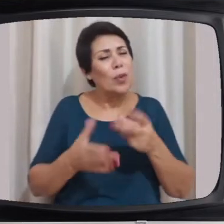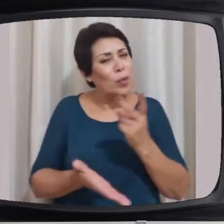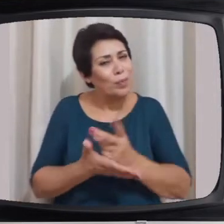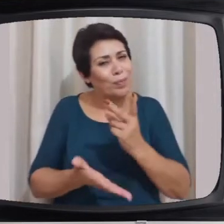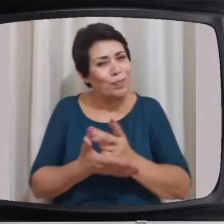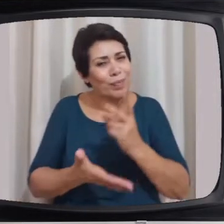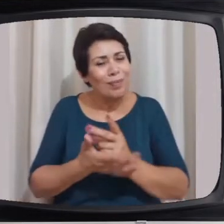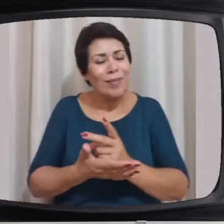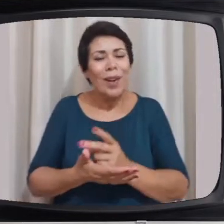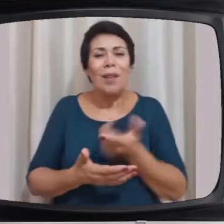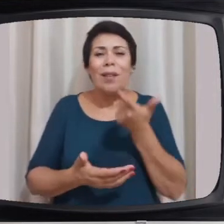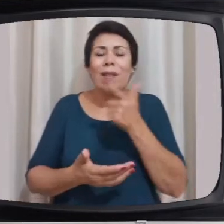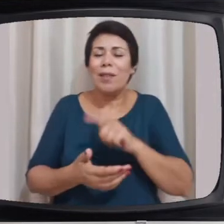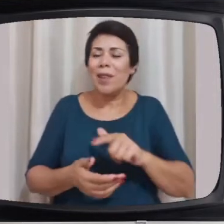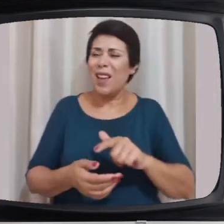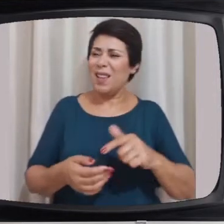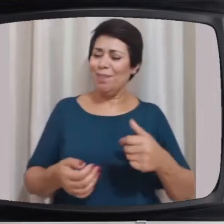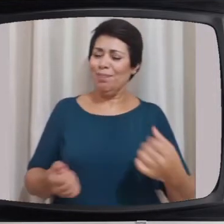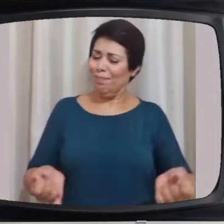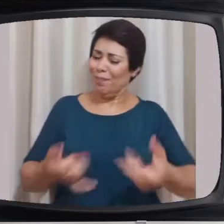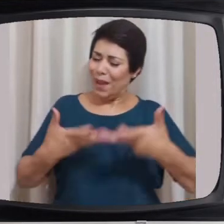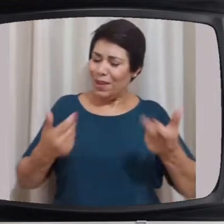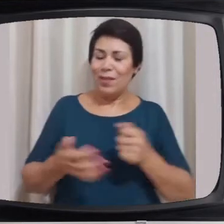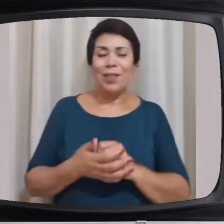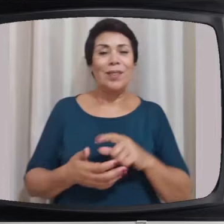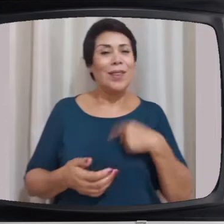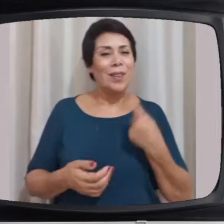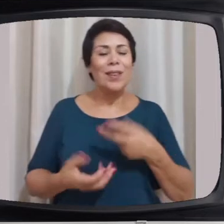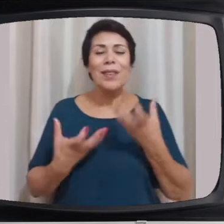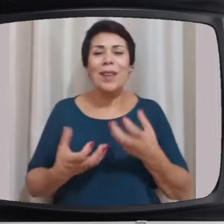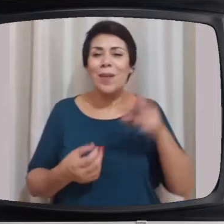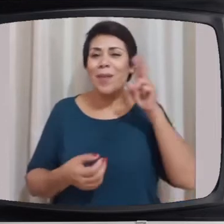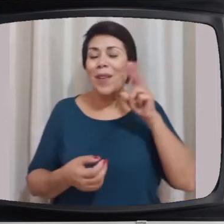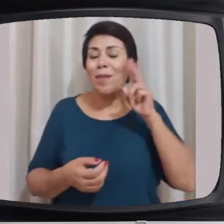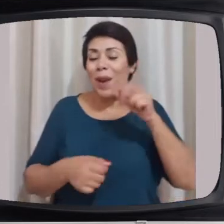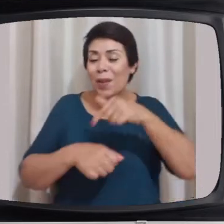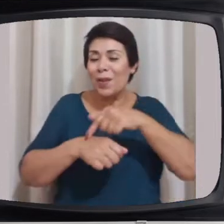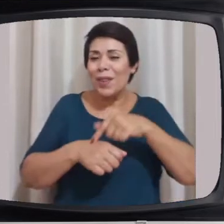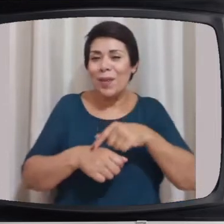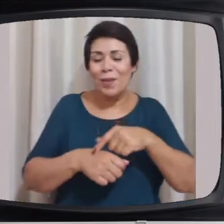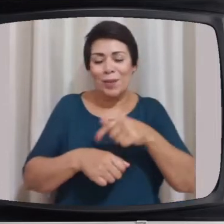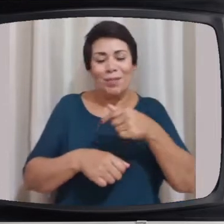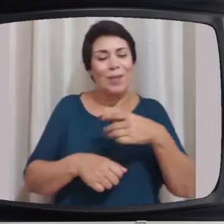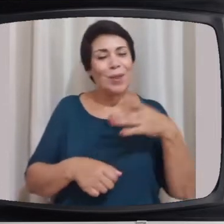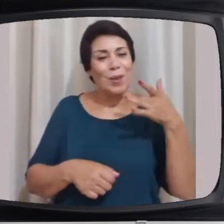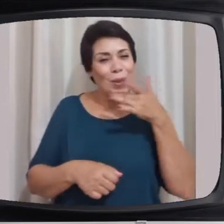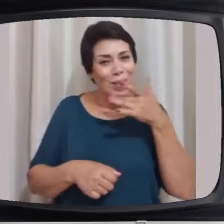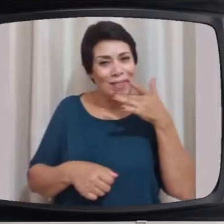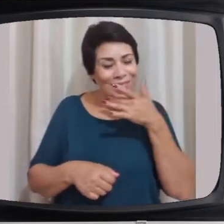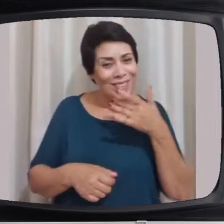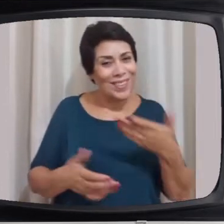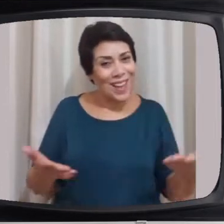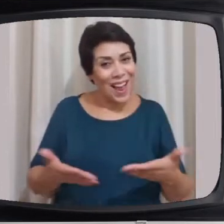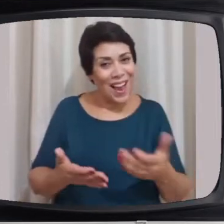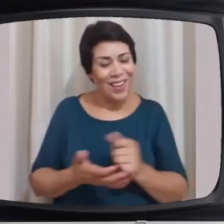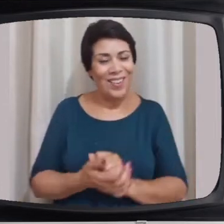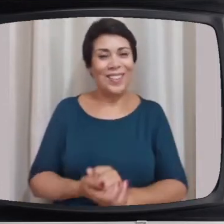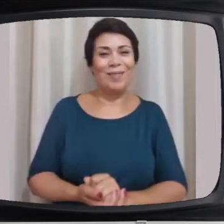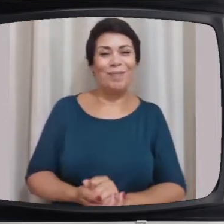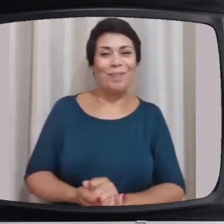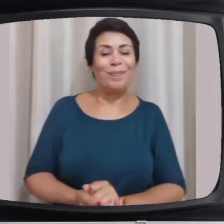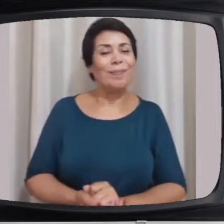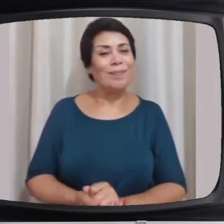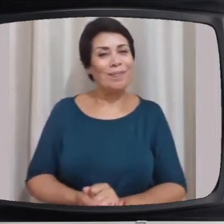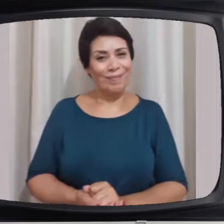maestria sem igual, e é por isso que a gente quer reviver alguns instantes desses tão gostosos aqui nesse episódio.